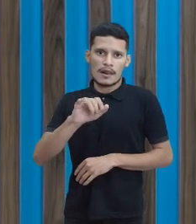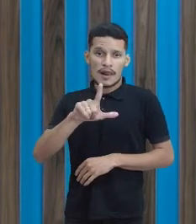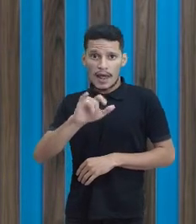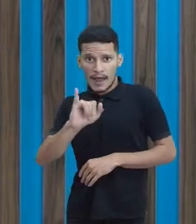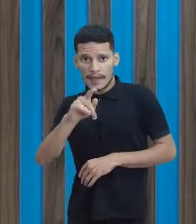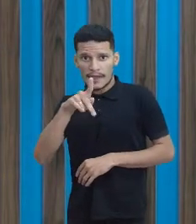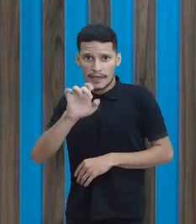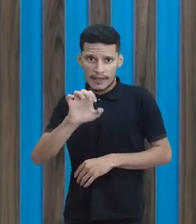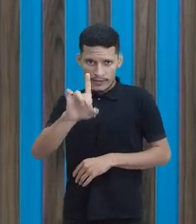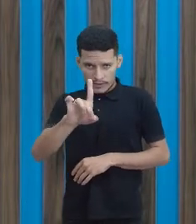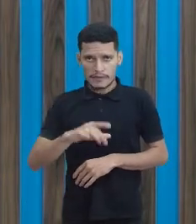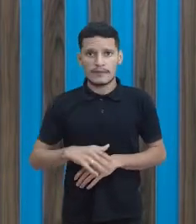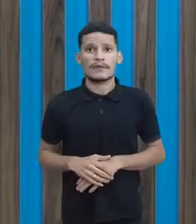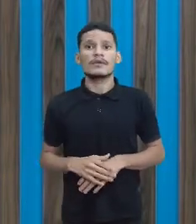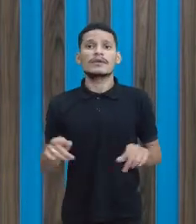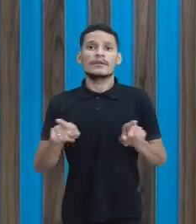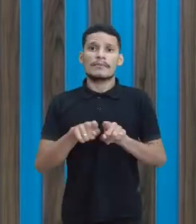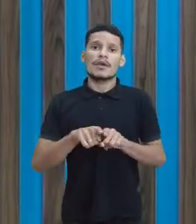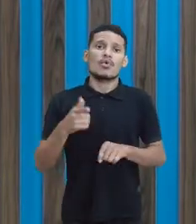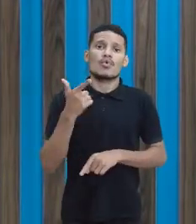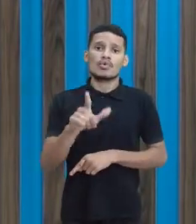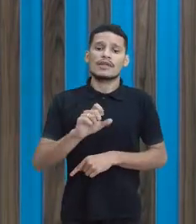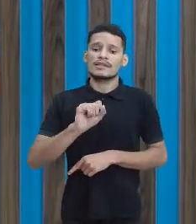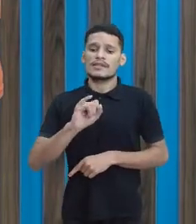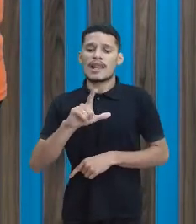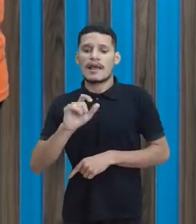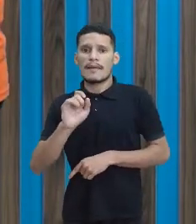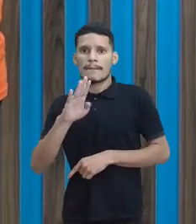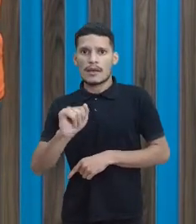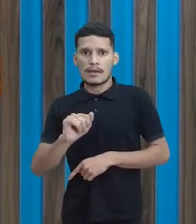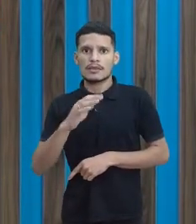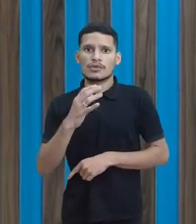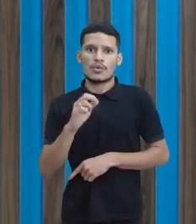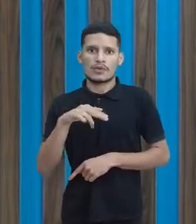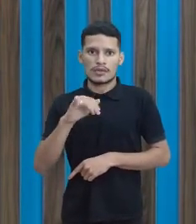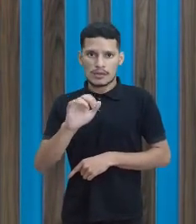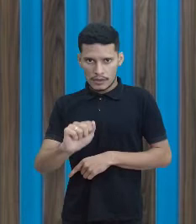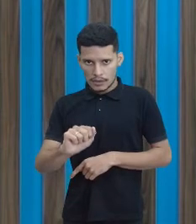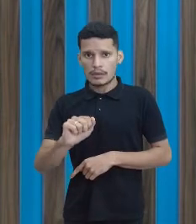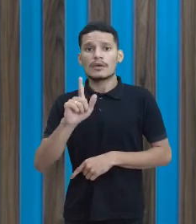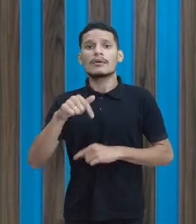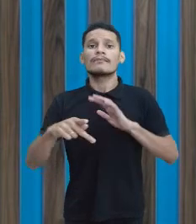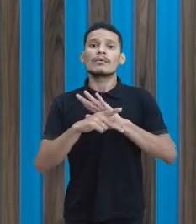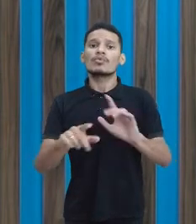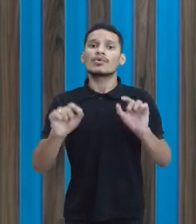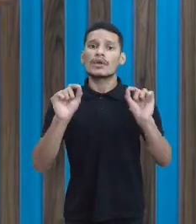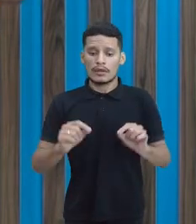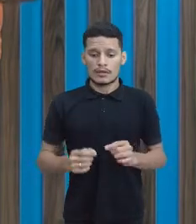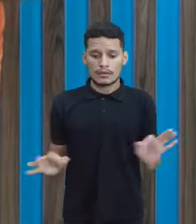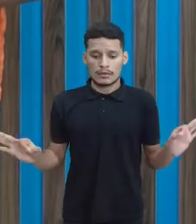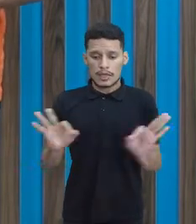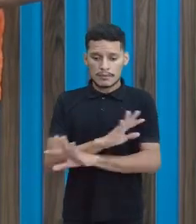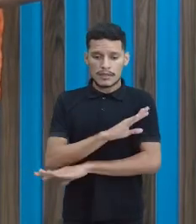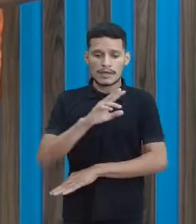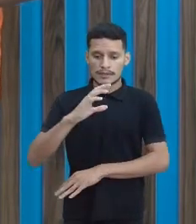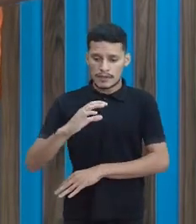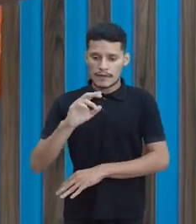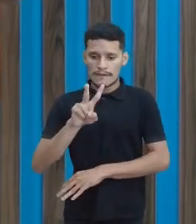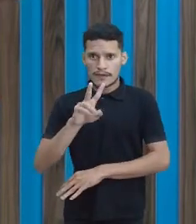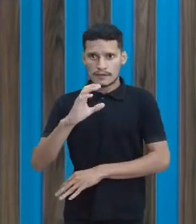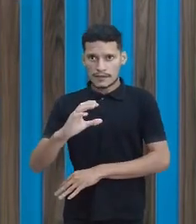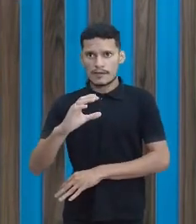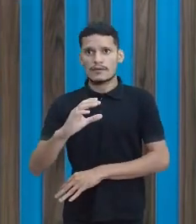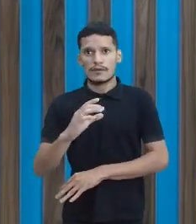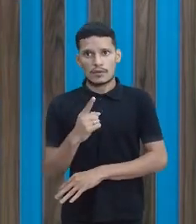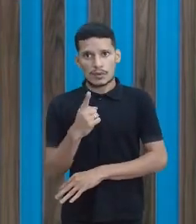E nos verbos que possuem uma sílaba tônica de as duas sílabas são terminados em CVC, como a gente costuma